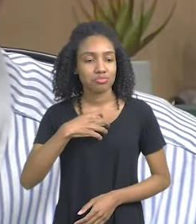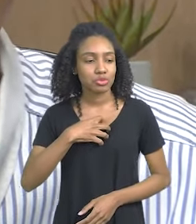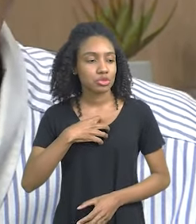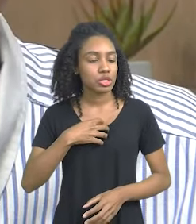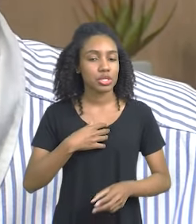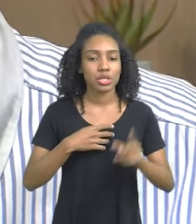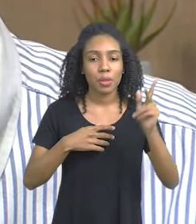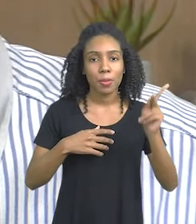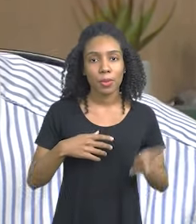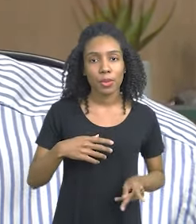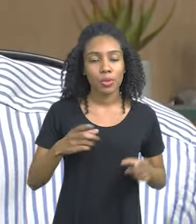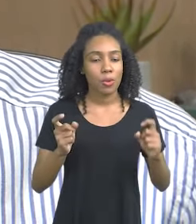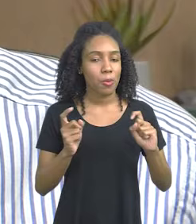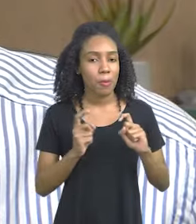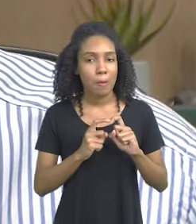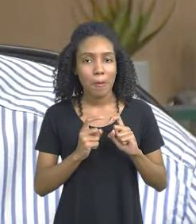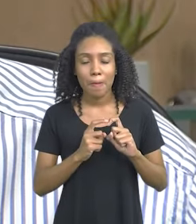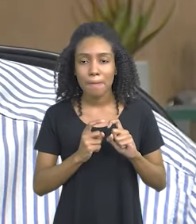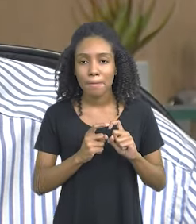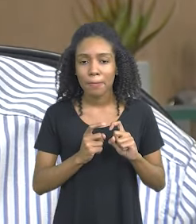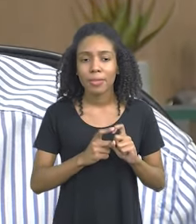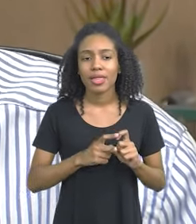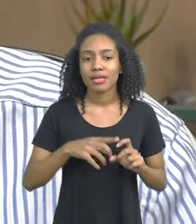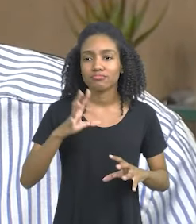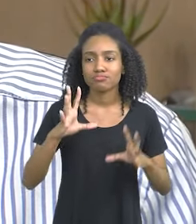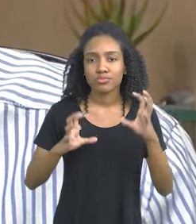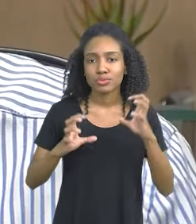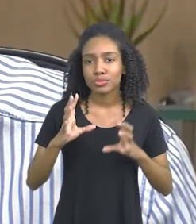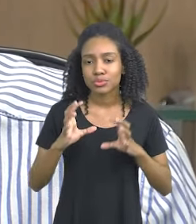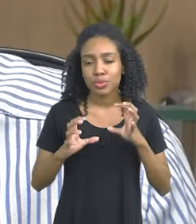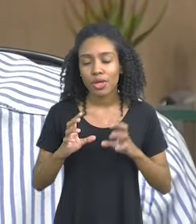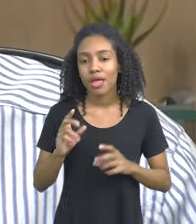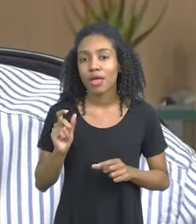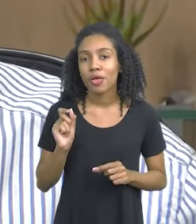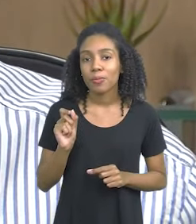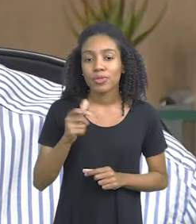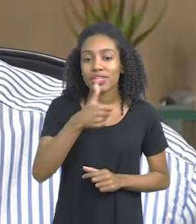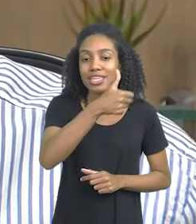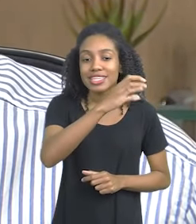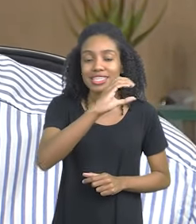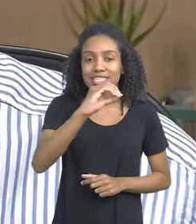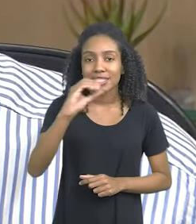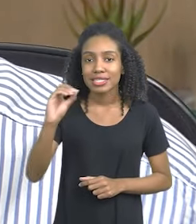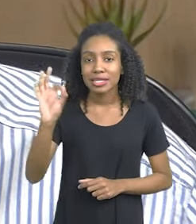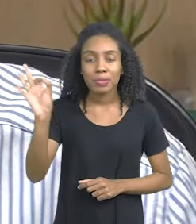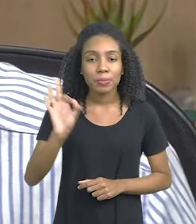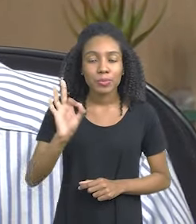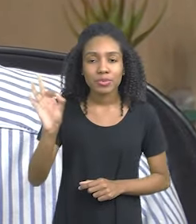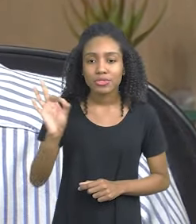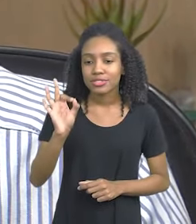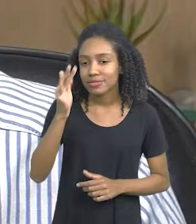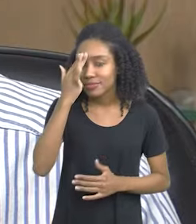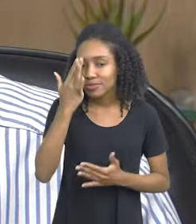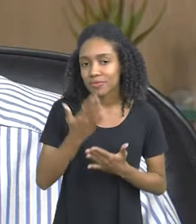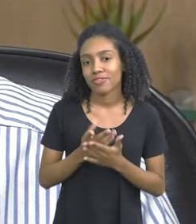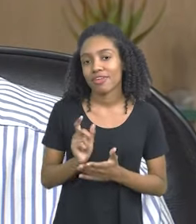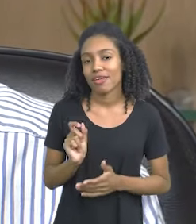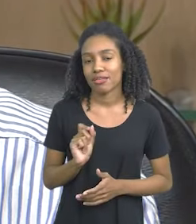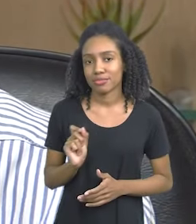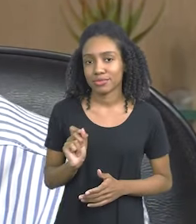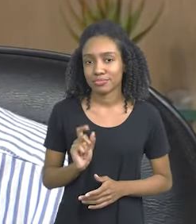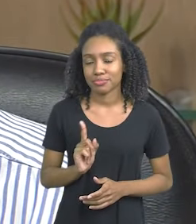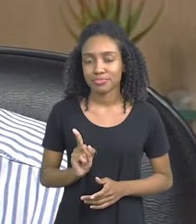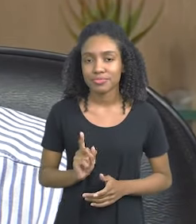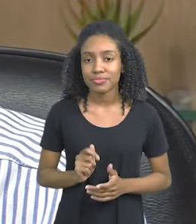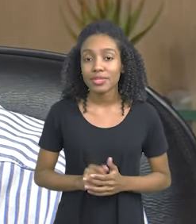etc. Mas tudo isso não é para você desanimar, porque a medicina é útil. Agora, quem entende tudo é Deus. Então